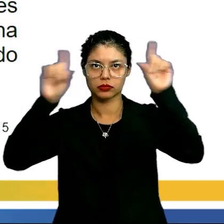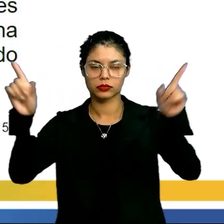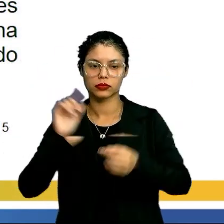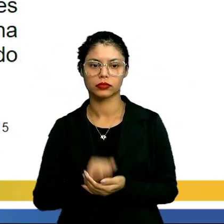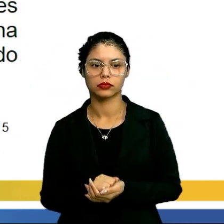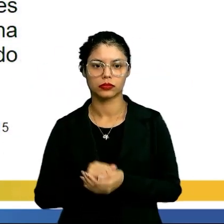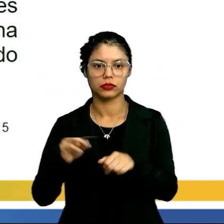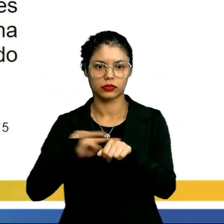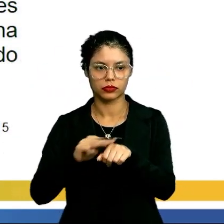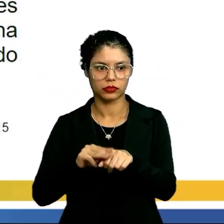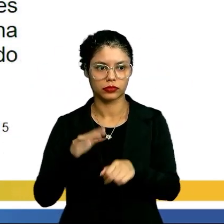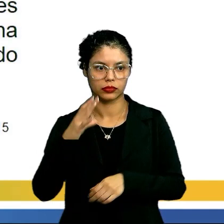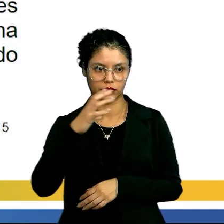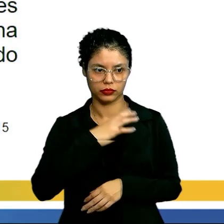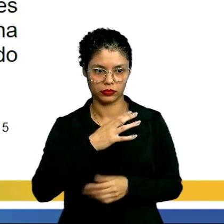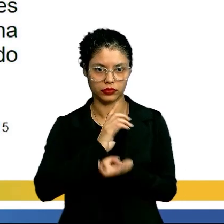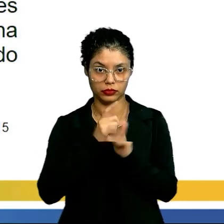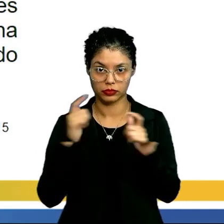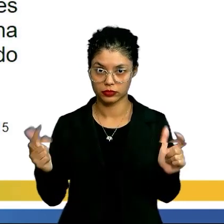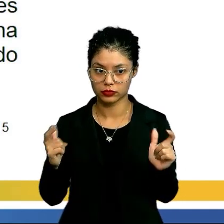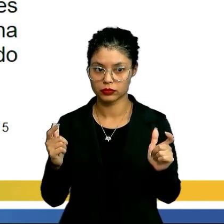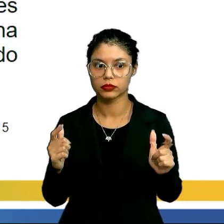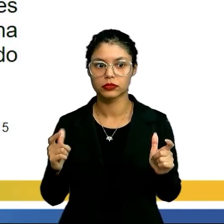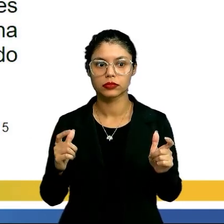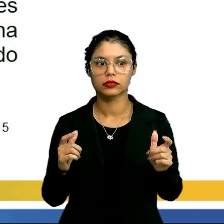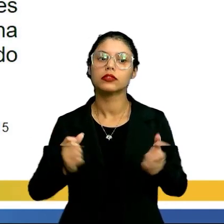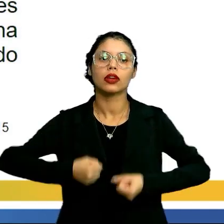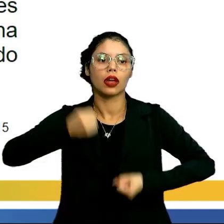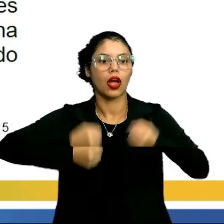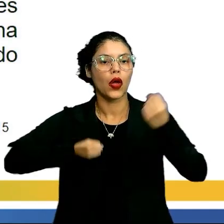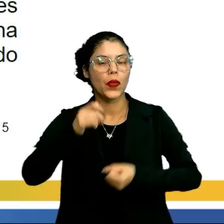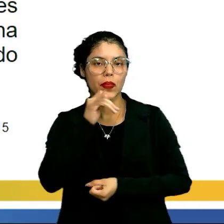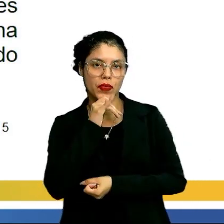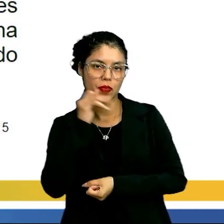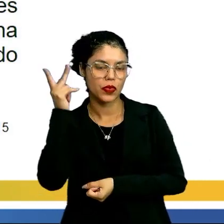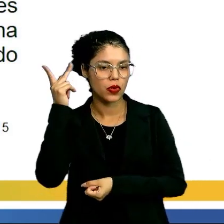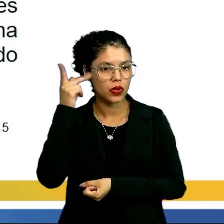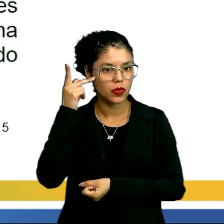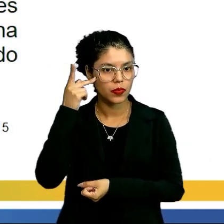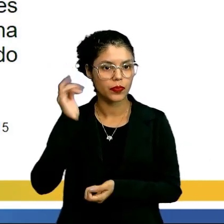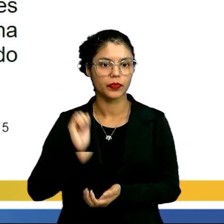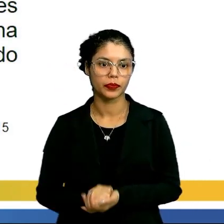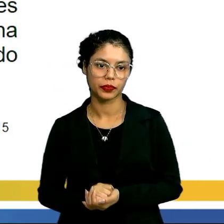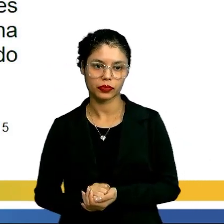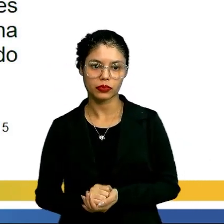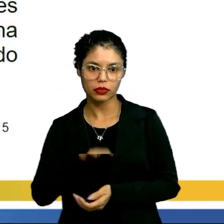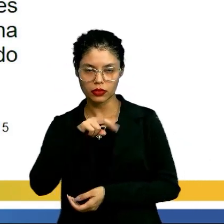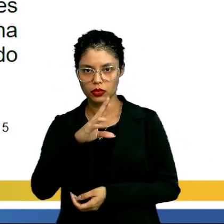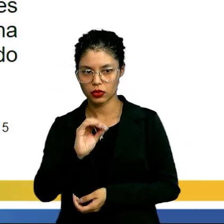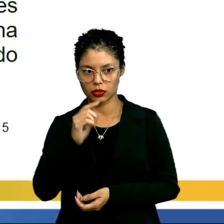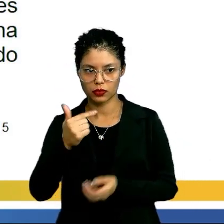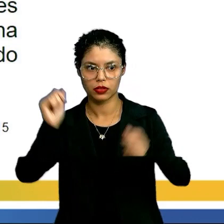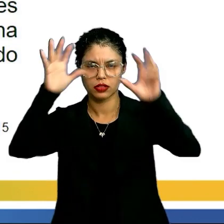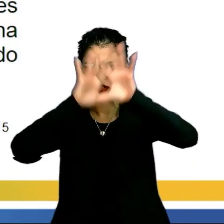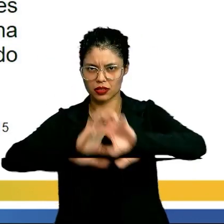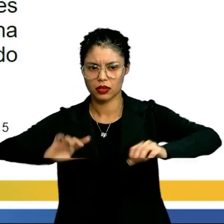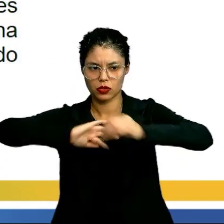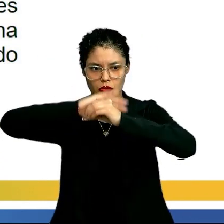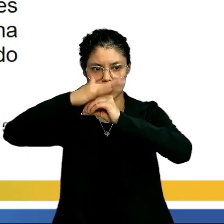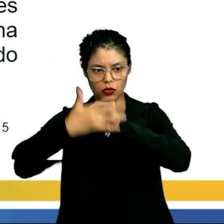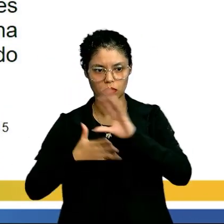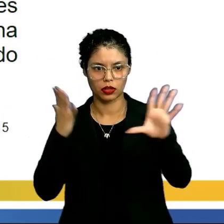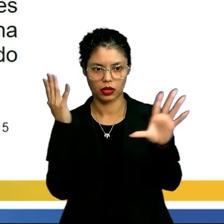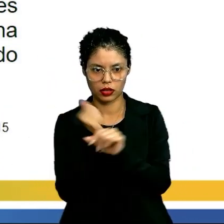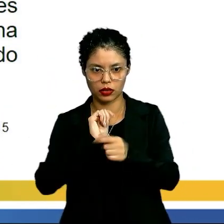ter um tom marrom em cidades com tantos veículos como São Paulo se deve à formação do NO2 na atmosfera, somado